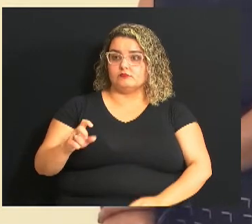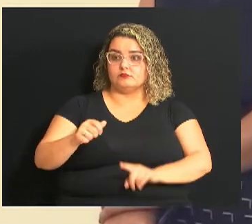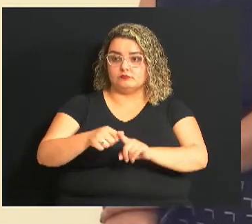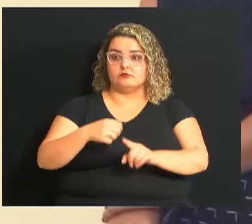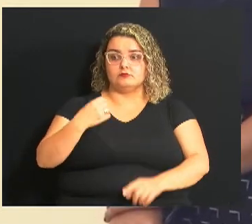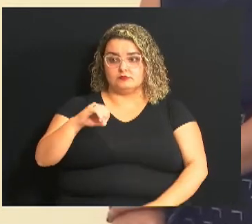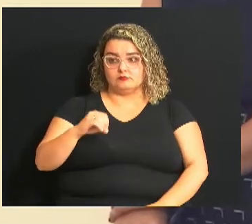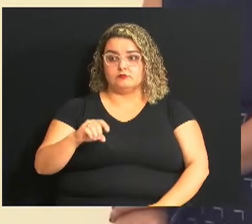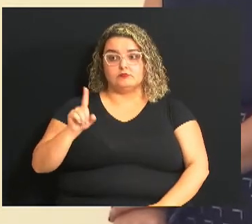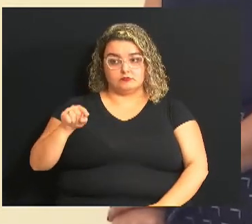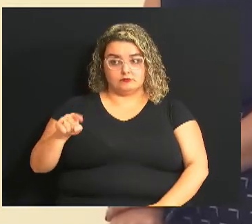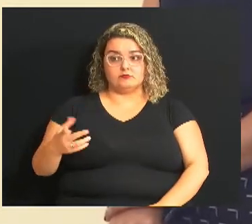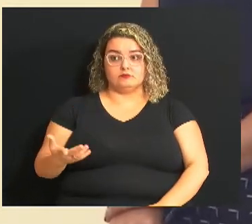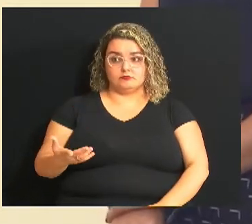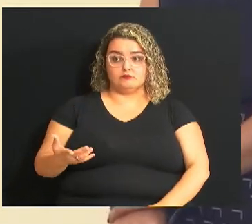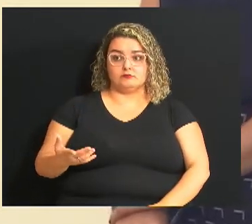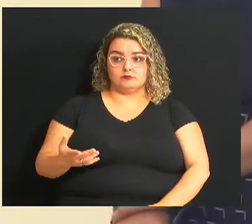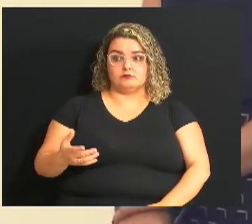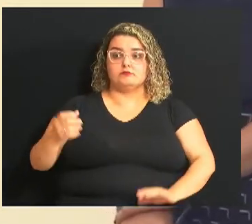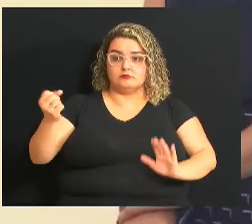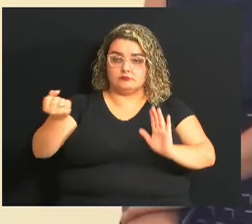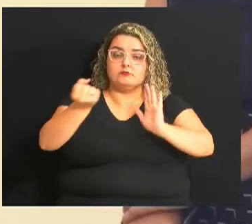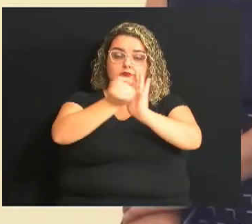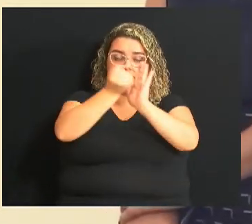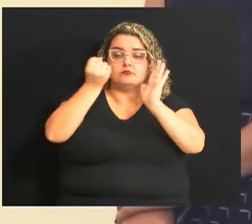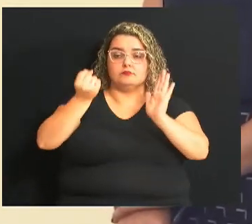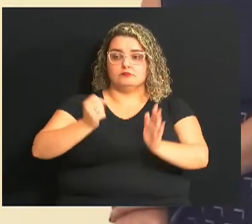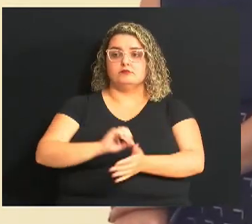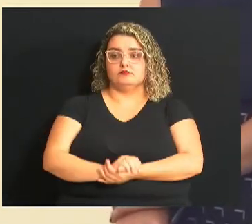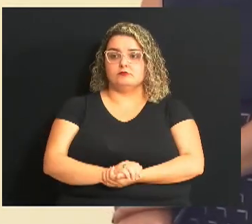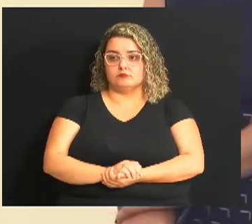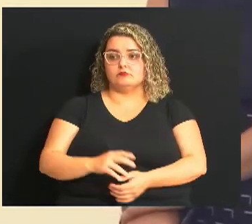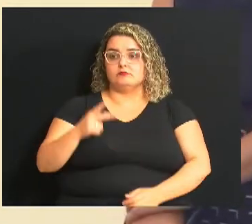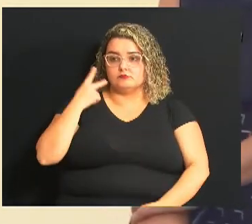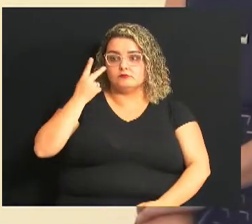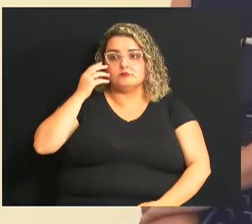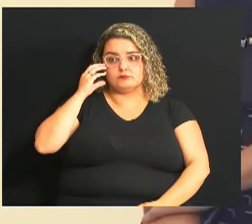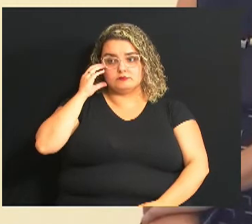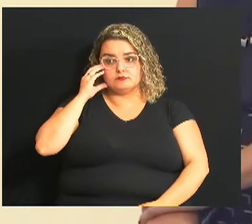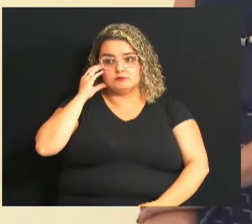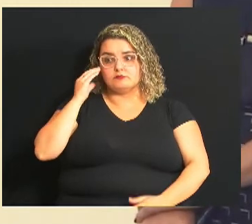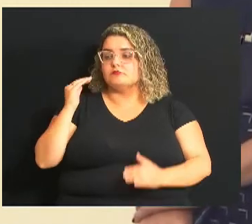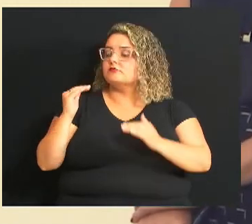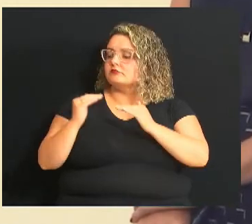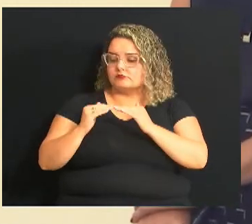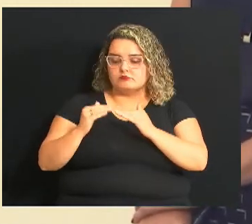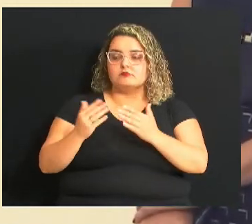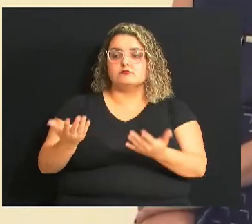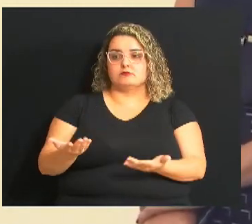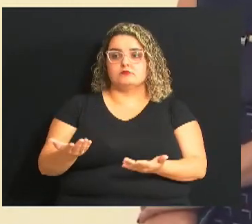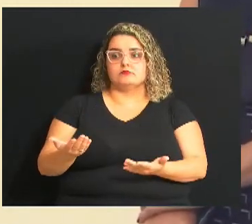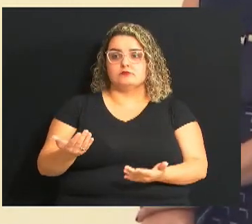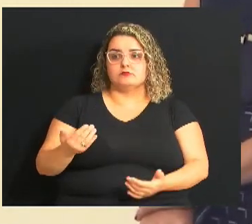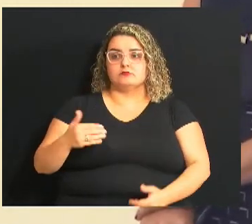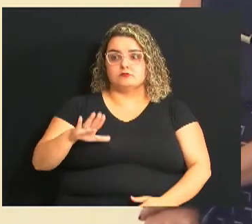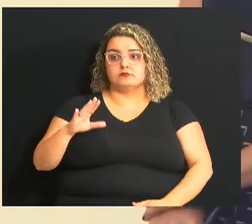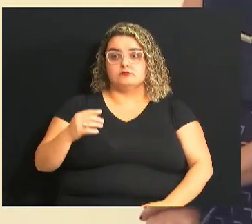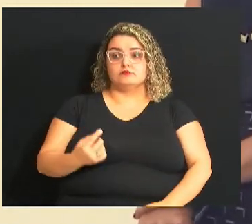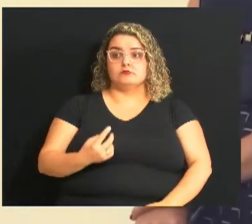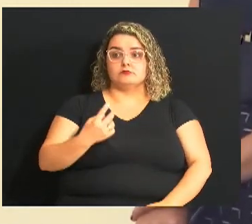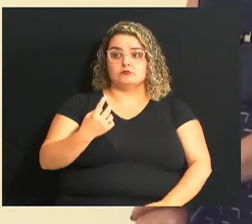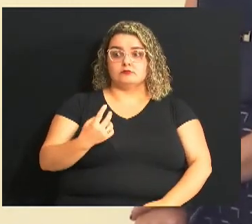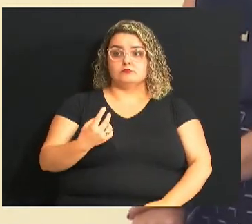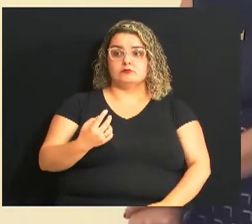ele é, sim, simbólico, o vereador Cirilo falou, concordo com ele, mas além de ser entre 2 turnos de